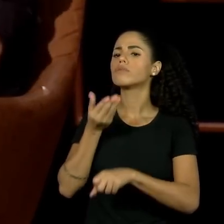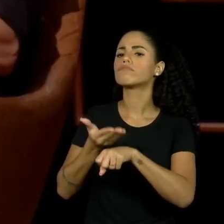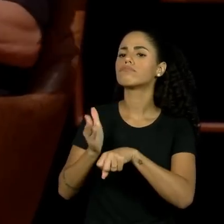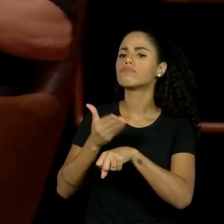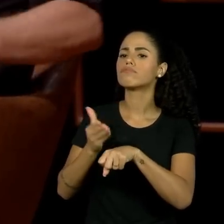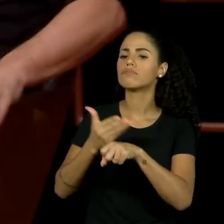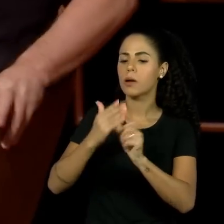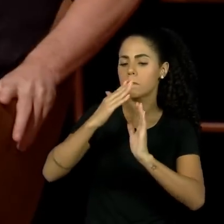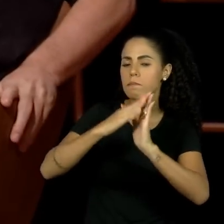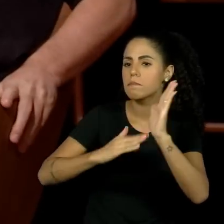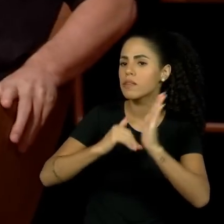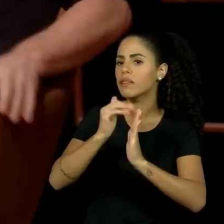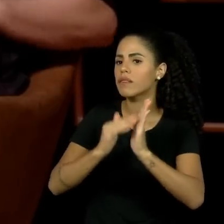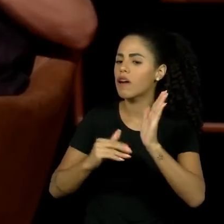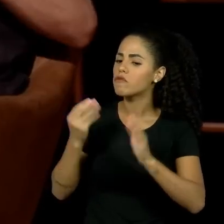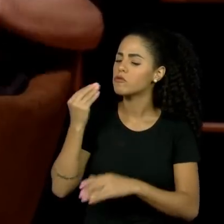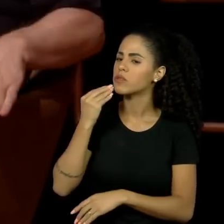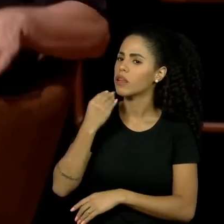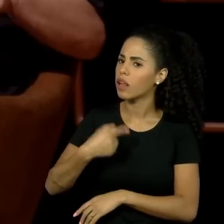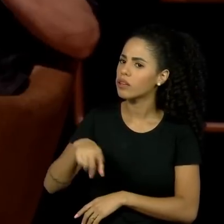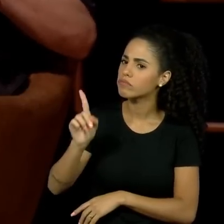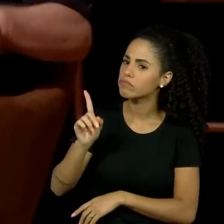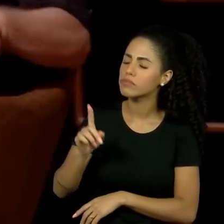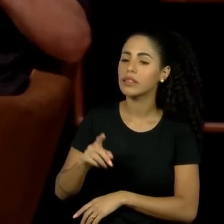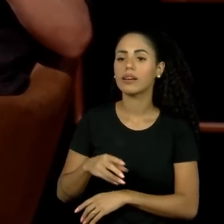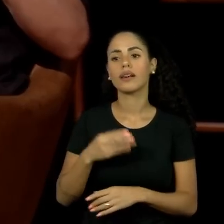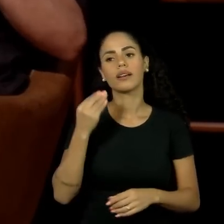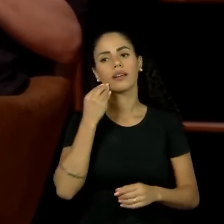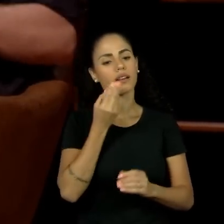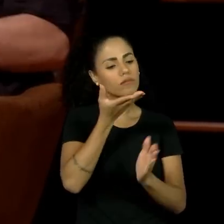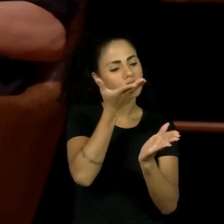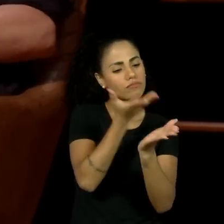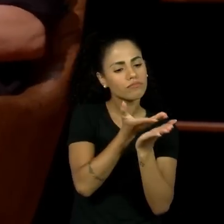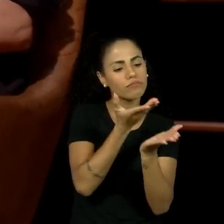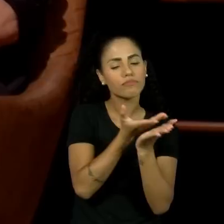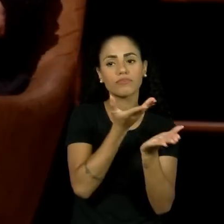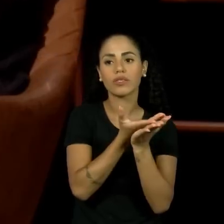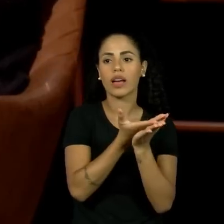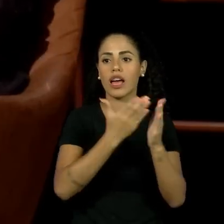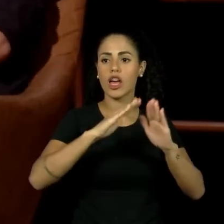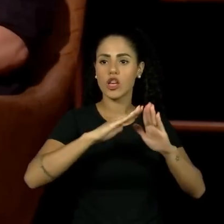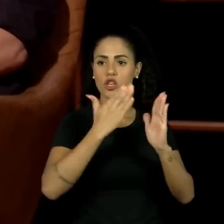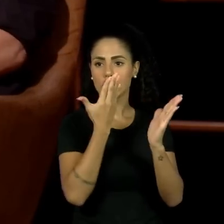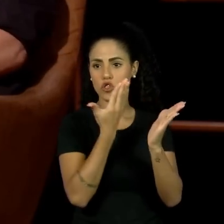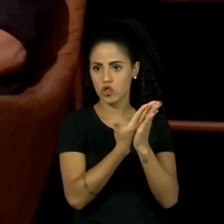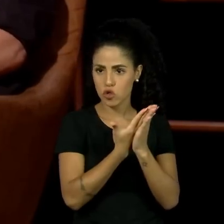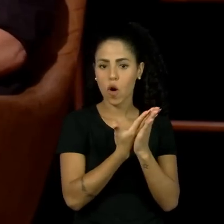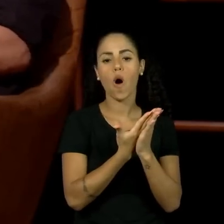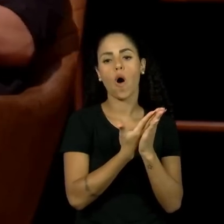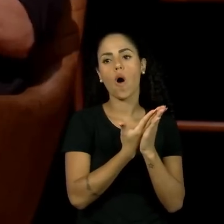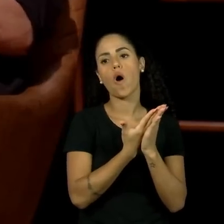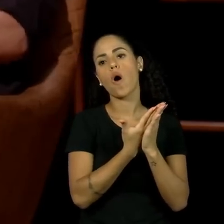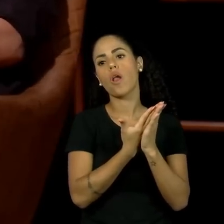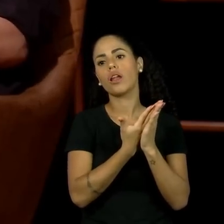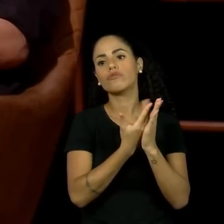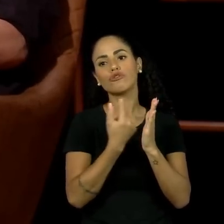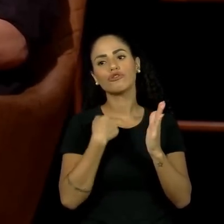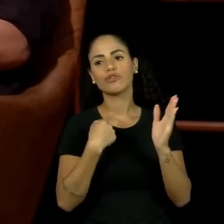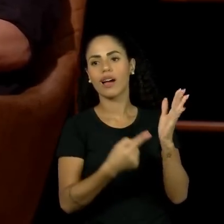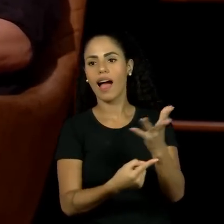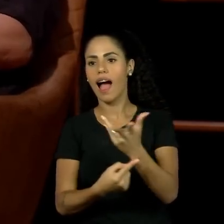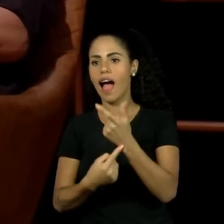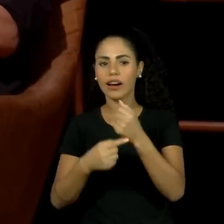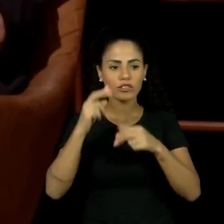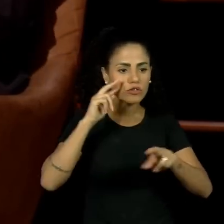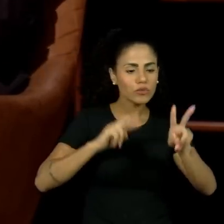vou fazer alguma coisa. E entrei para estudar na Escola de Artes Visuais do Parque Lage. E lá eu